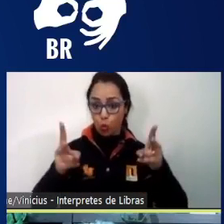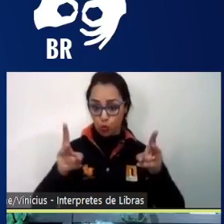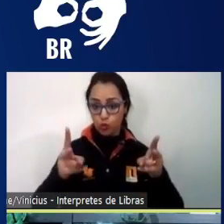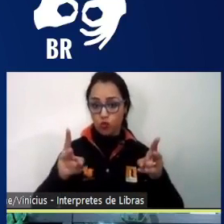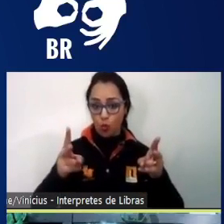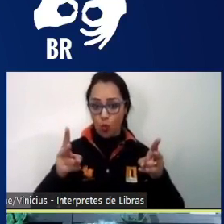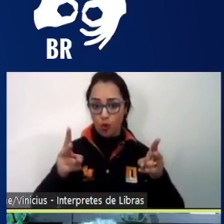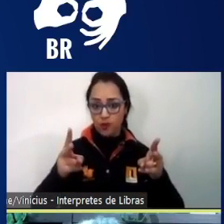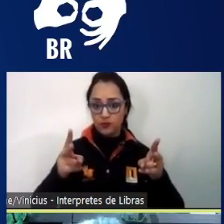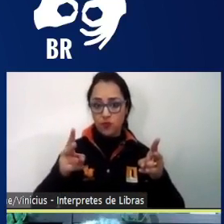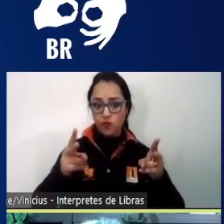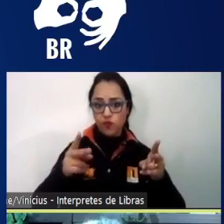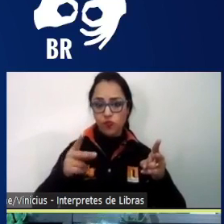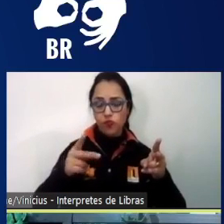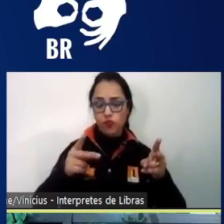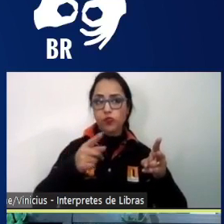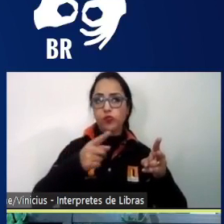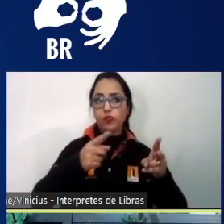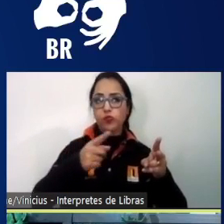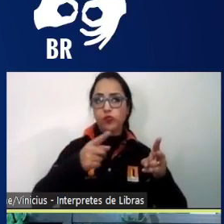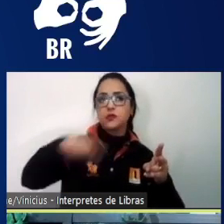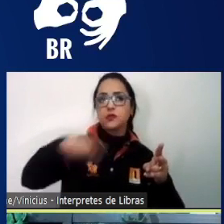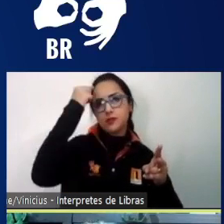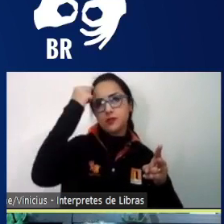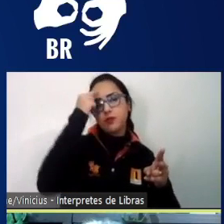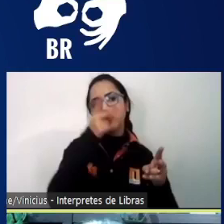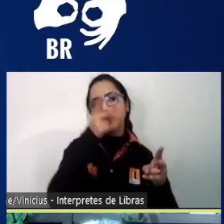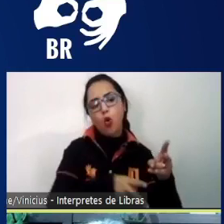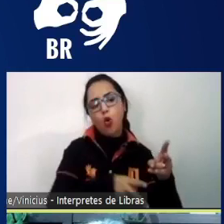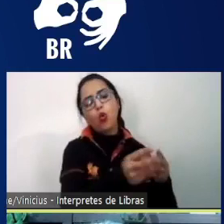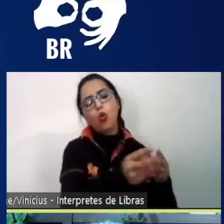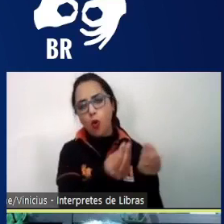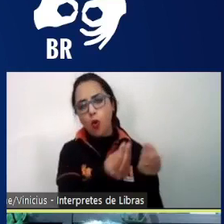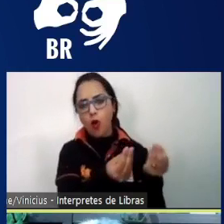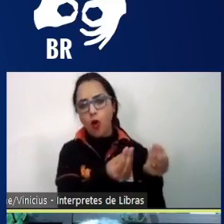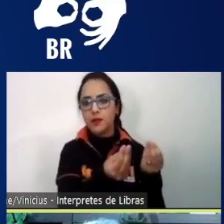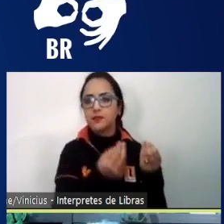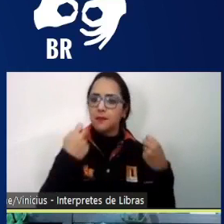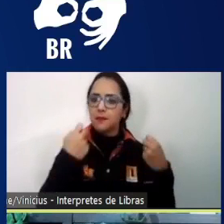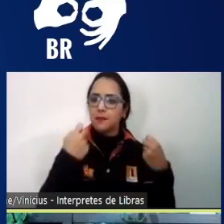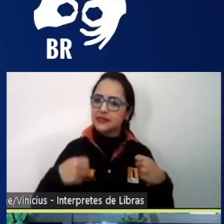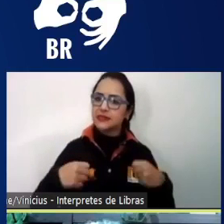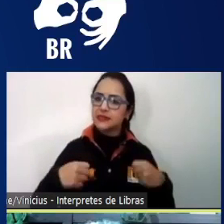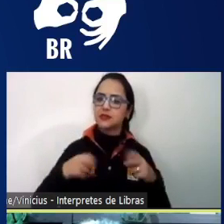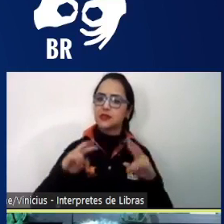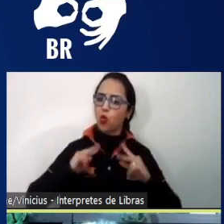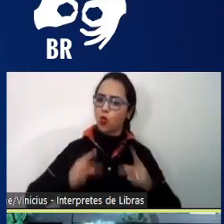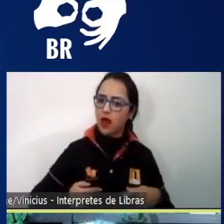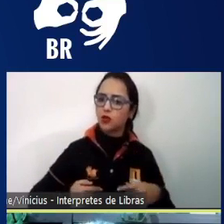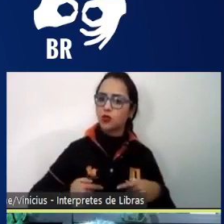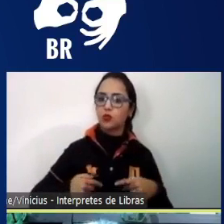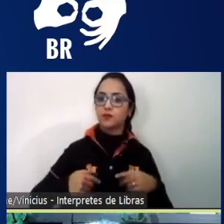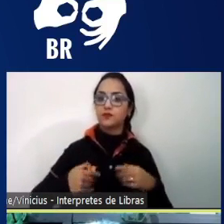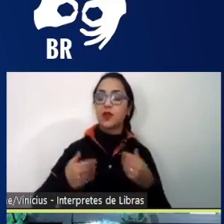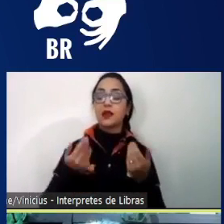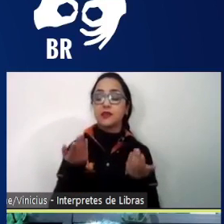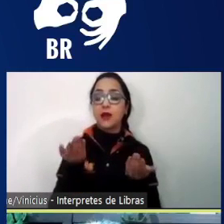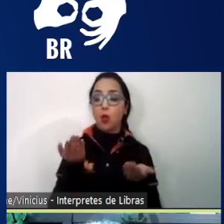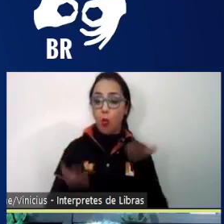entender que é num alto grau de equilíbrio físico, emocional, mental e